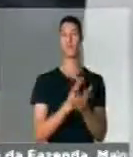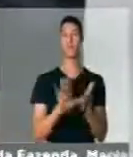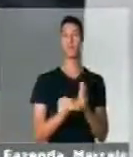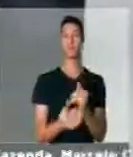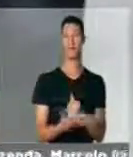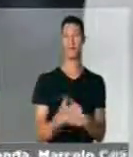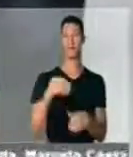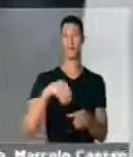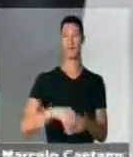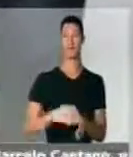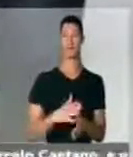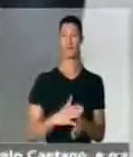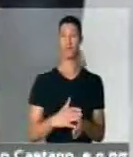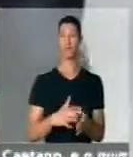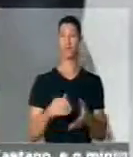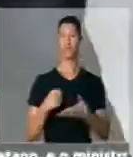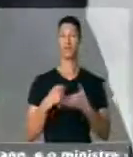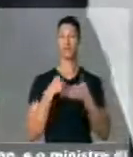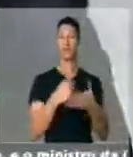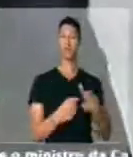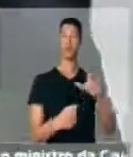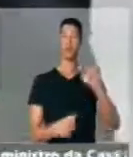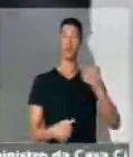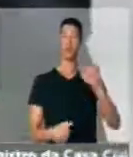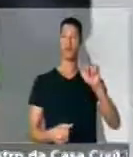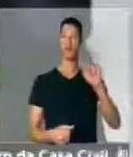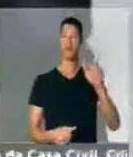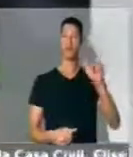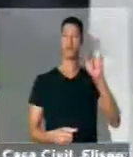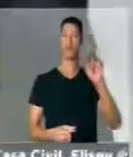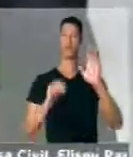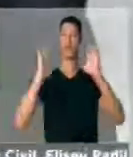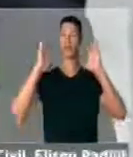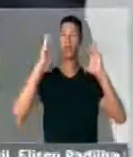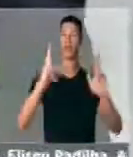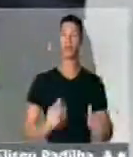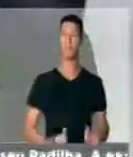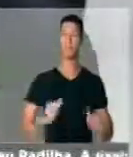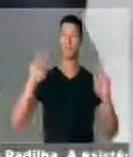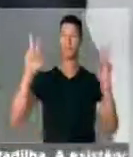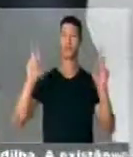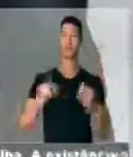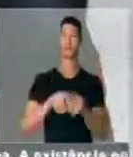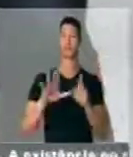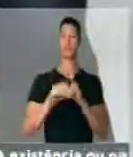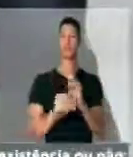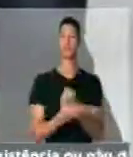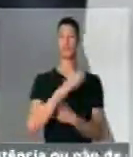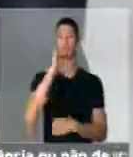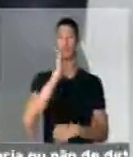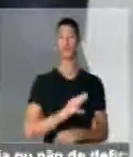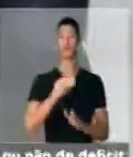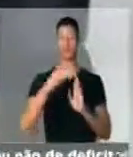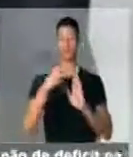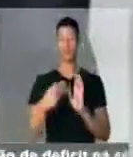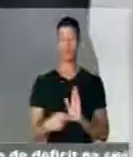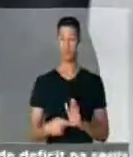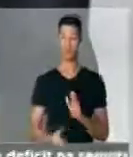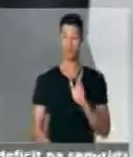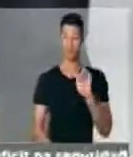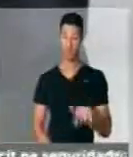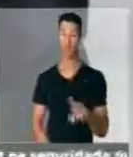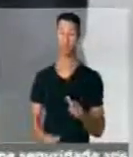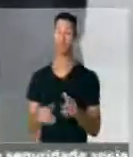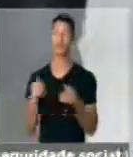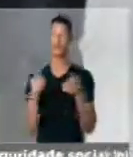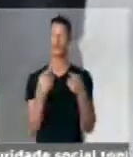corrupção que levou a Lava Jato a dar uma limpeza aí nessa questão da corrupção do Brasil. Então a MP, ela